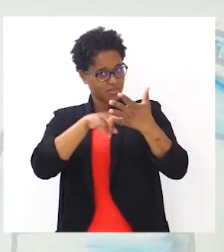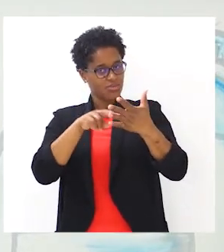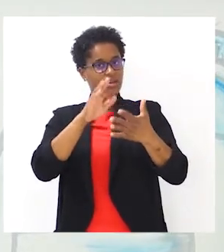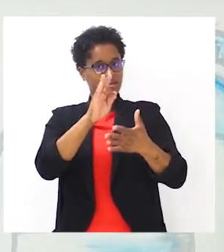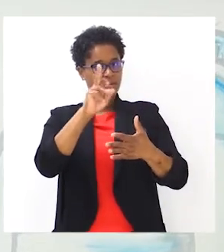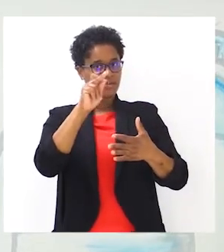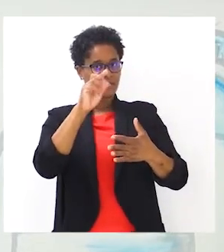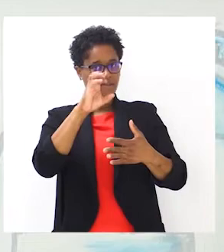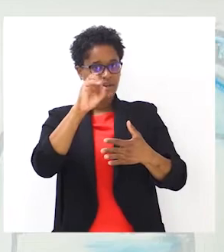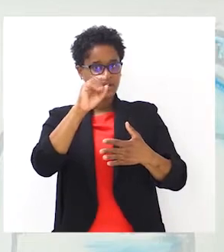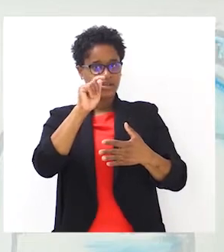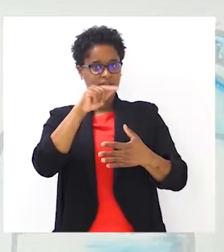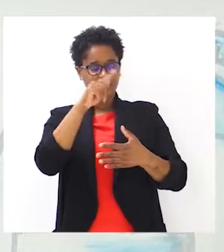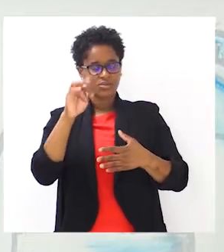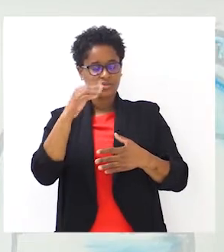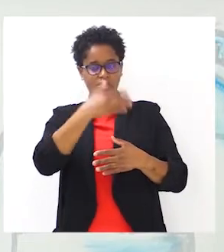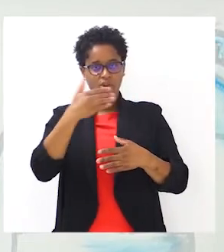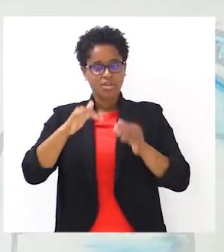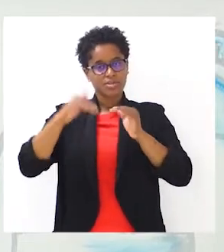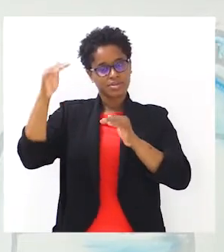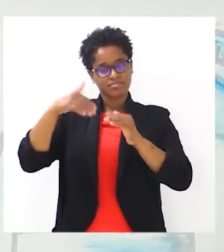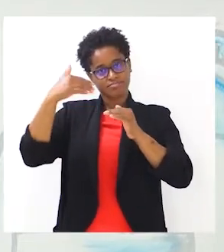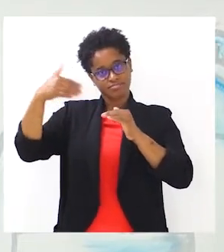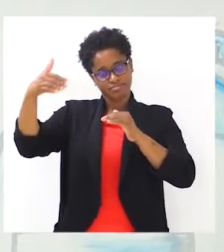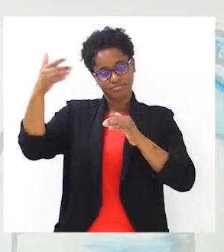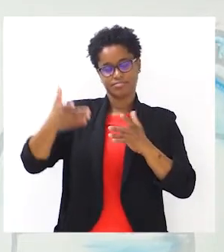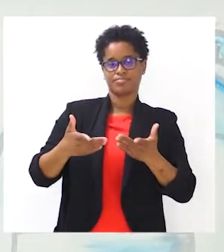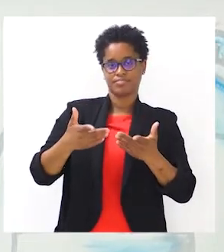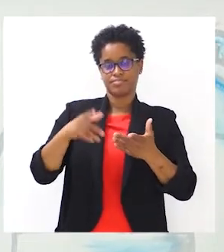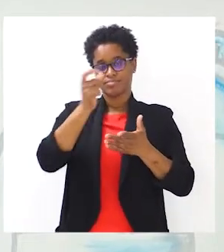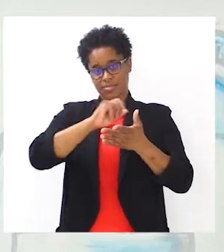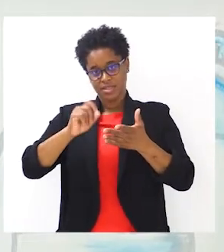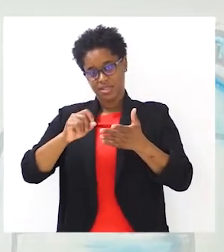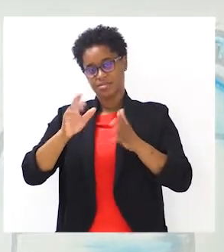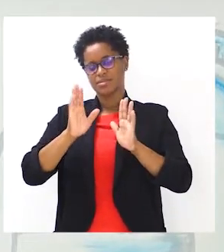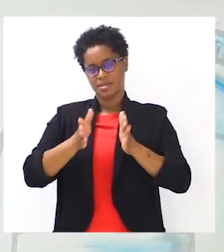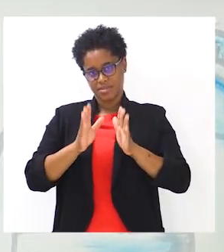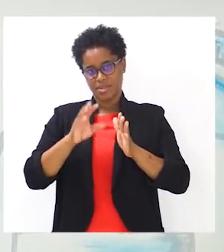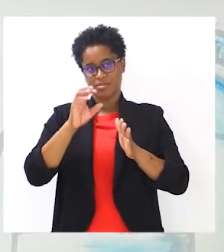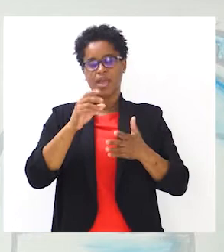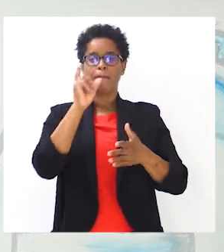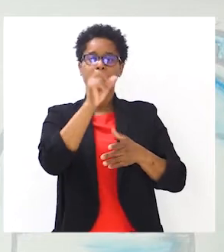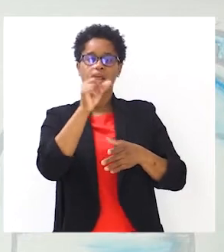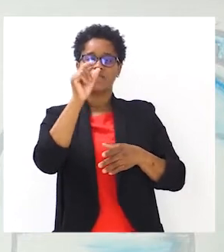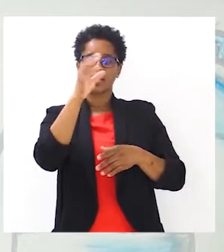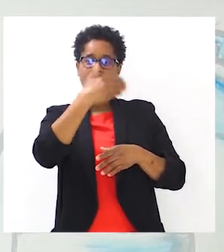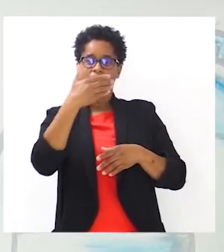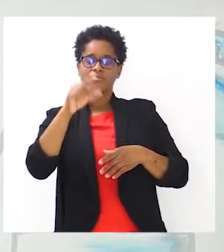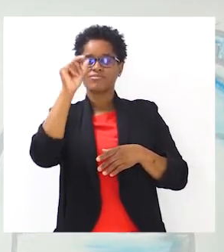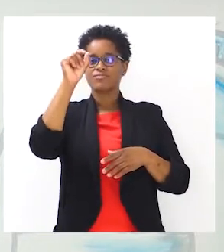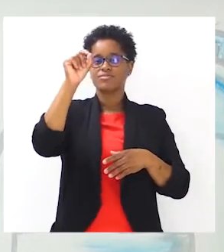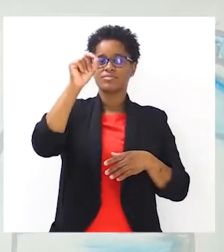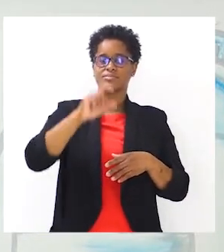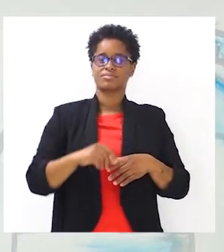é? De 11 para cima, não é? Colocamos sempre a palavra